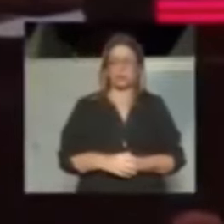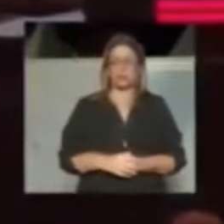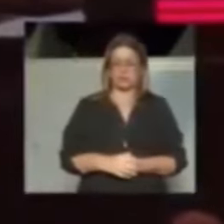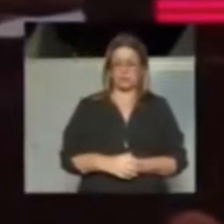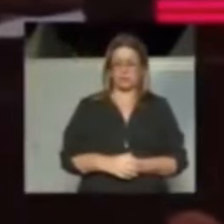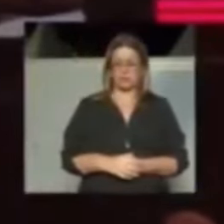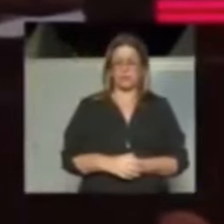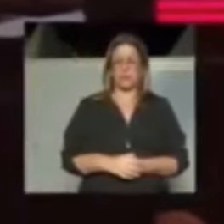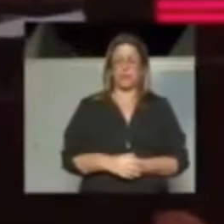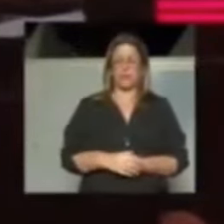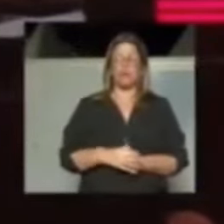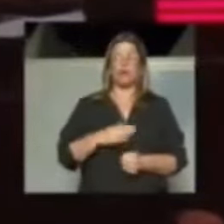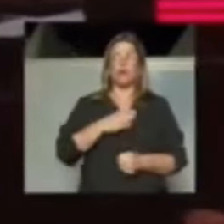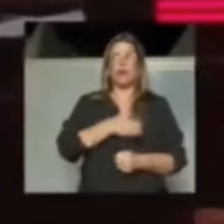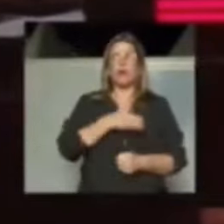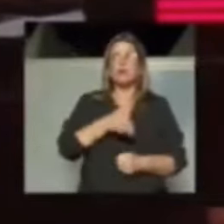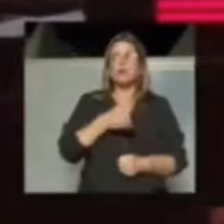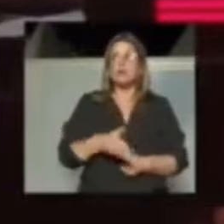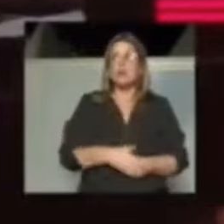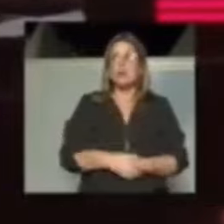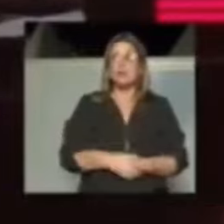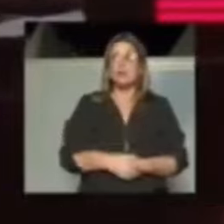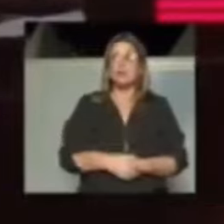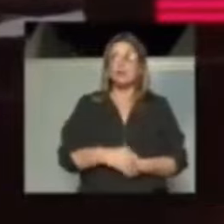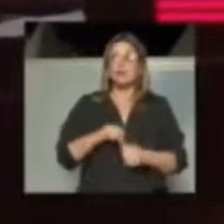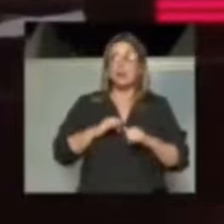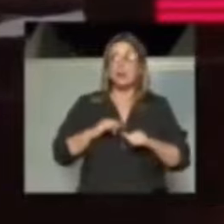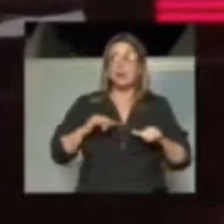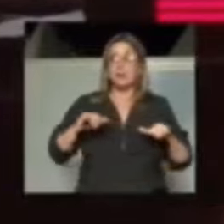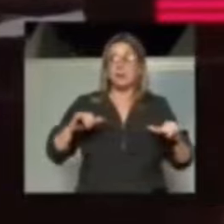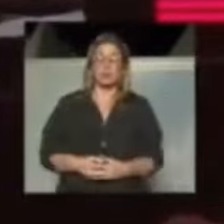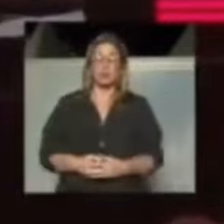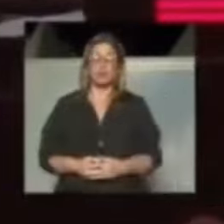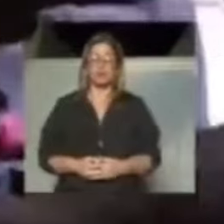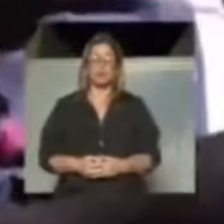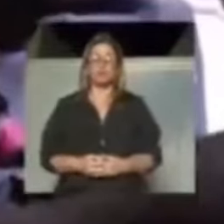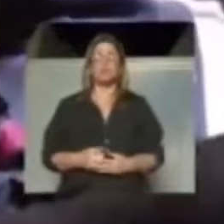ve Partio una Camp